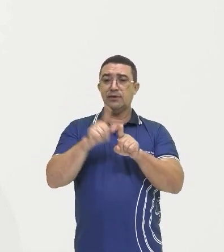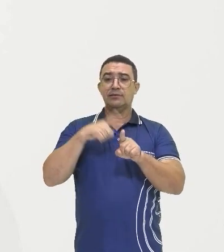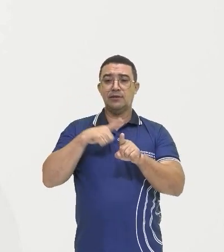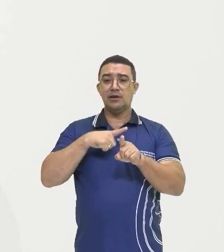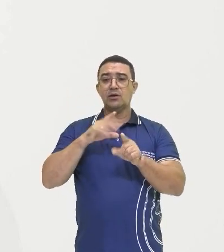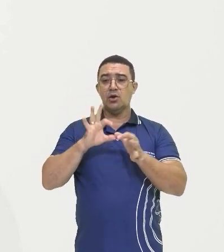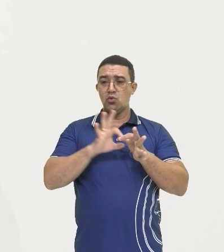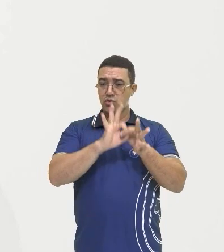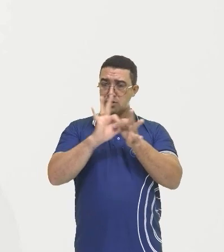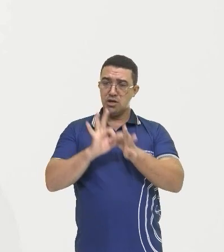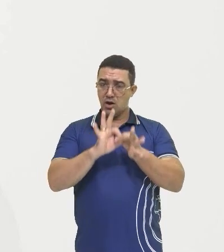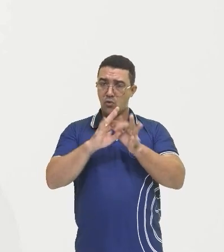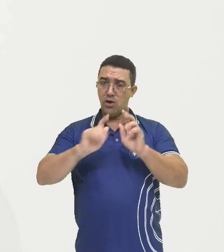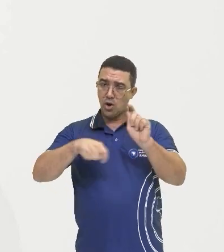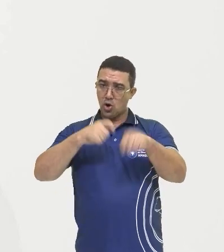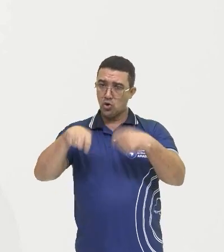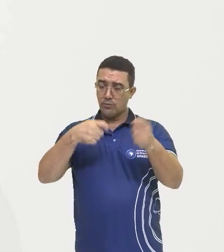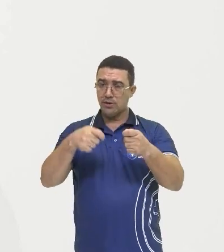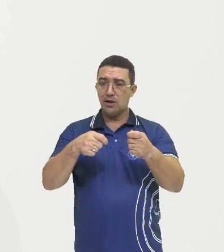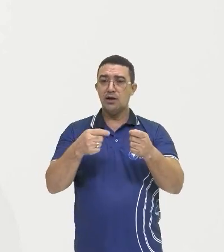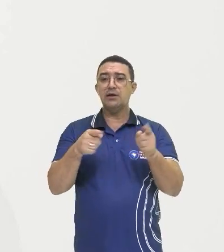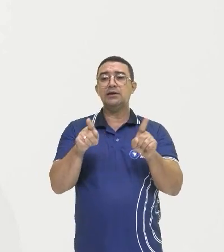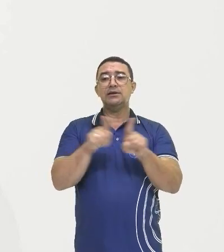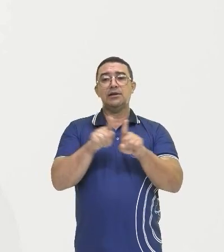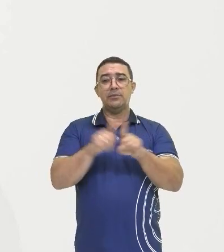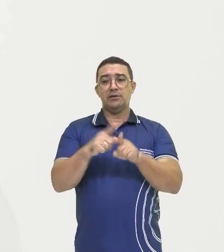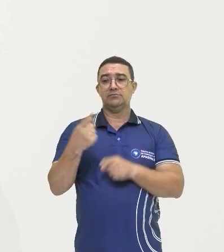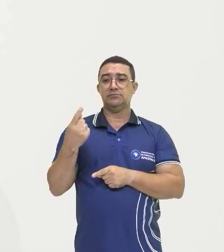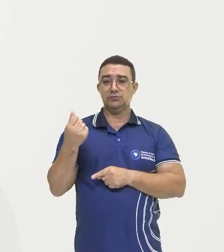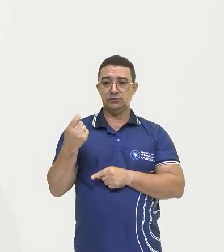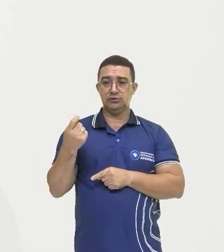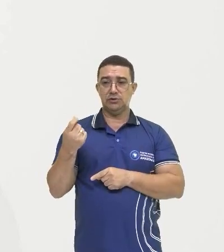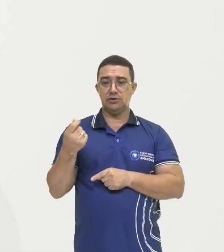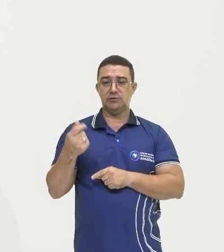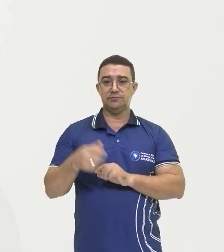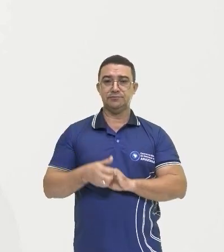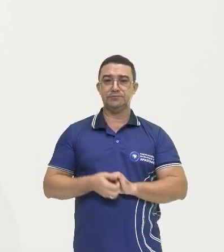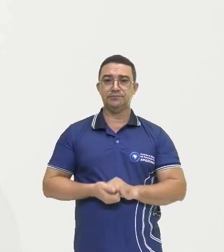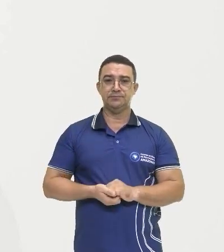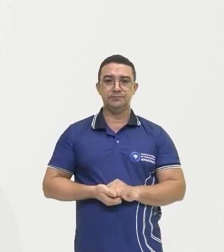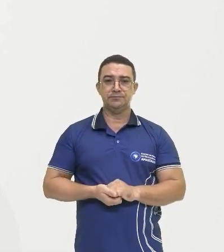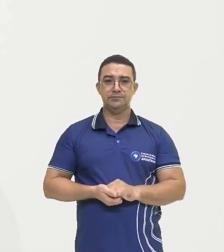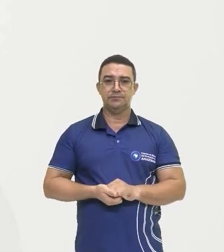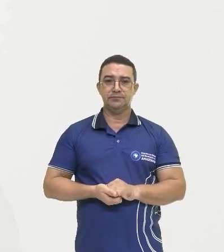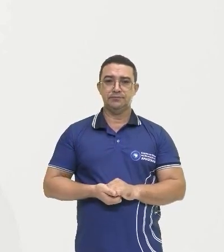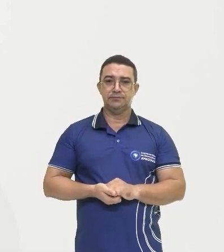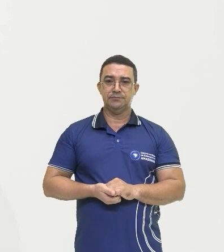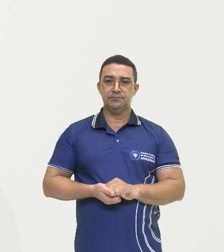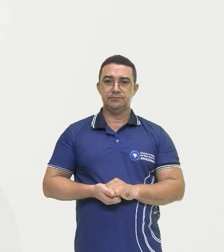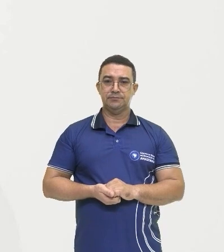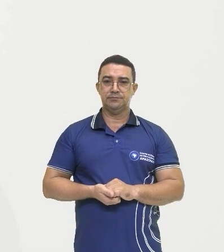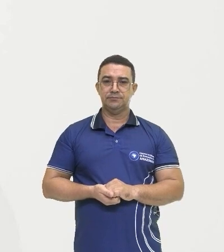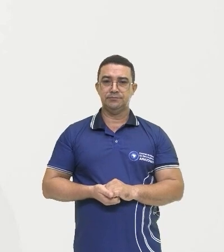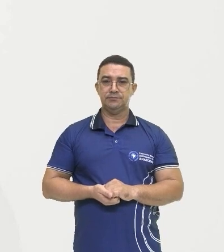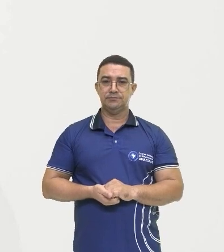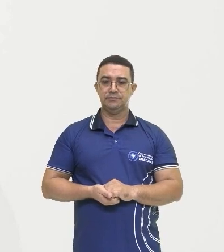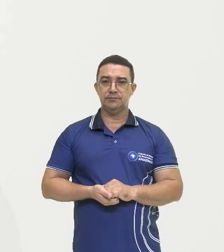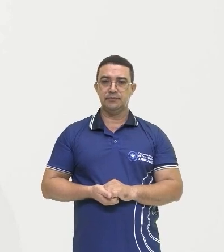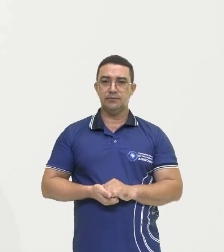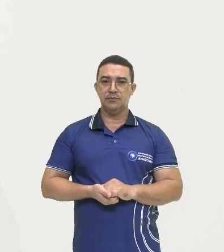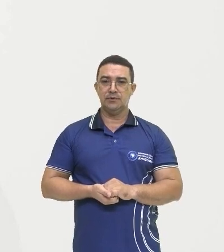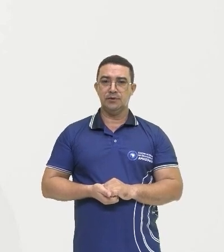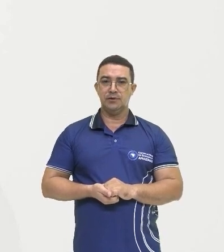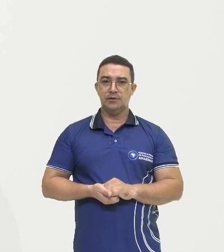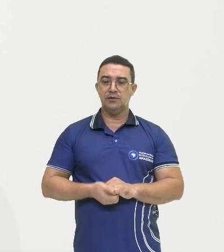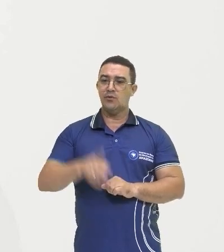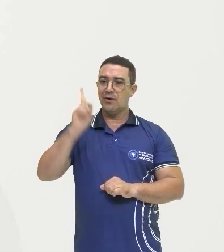chamada União Econômica e Monetária, tá bom? Que seria, na atualidade, né,